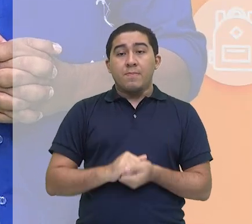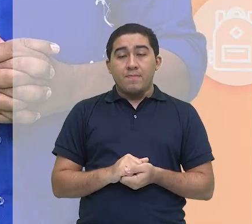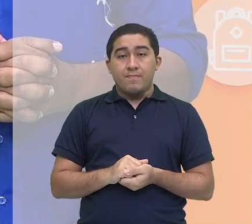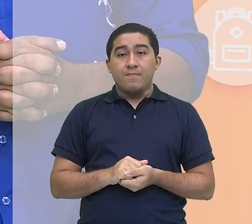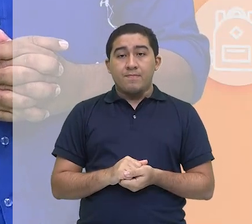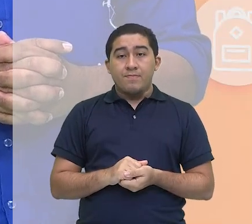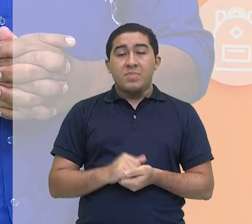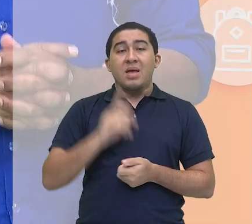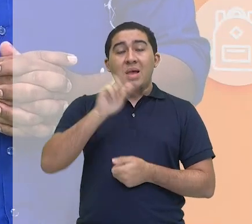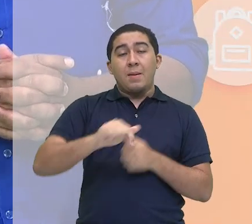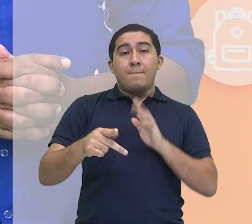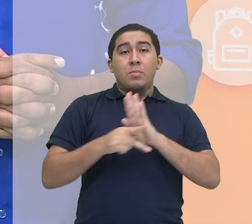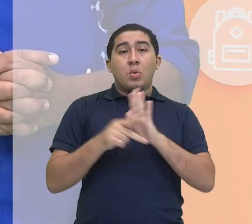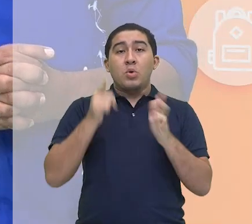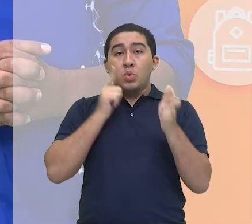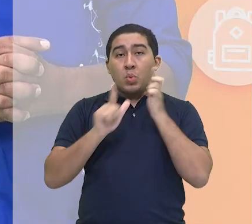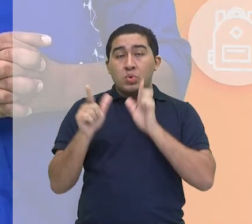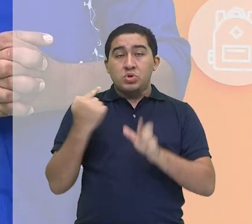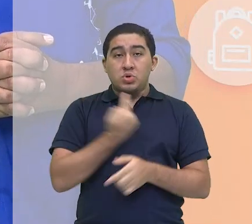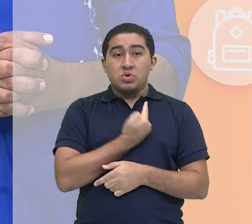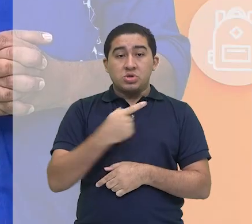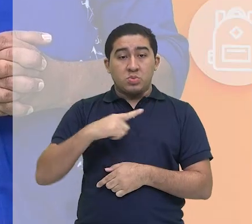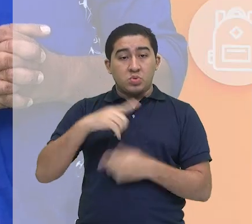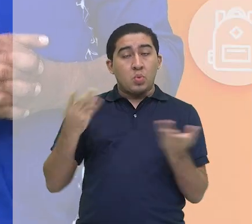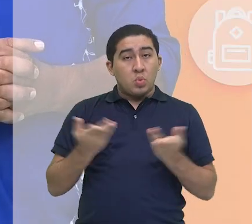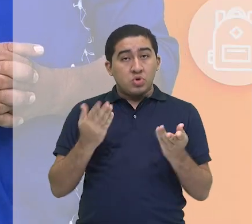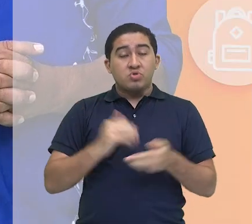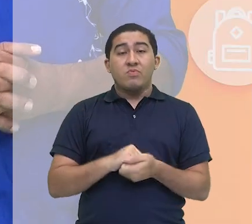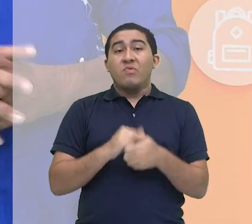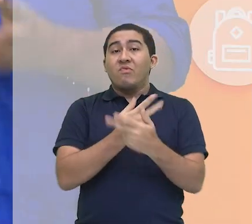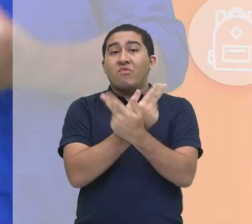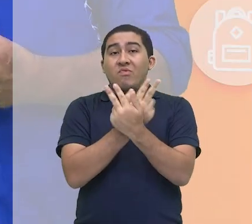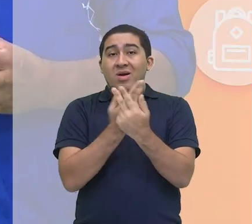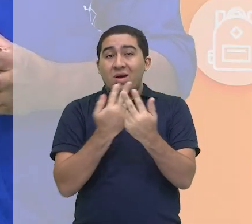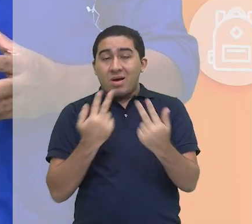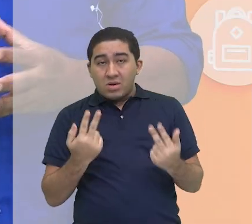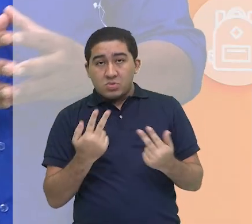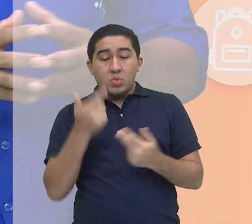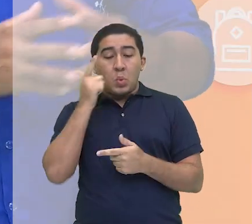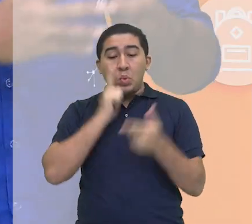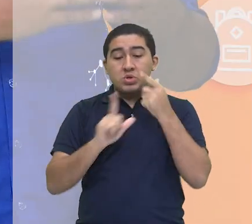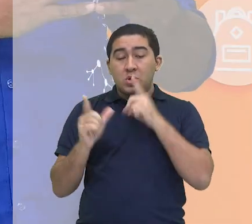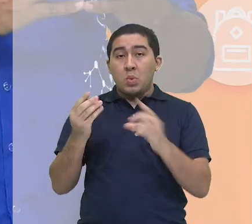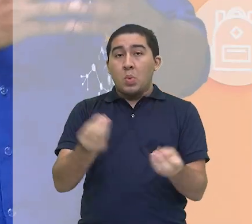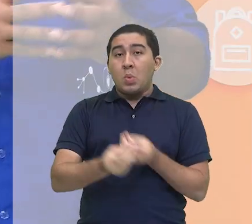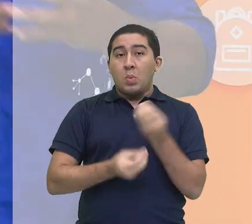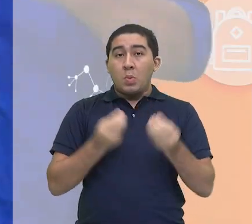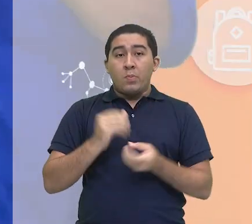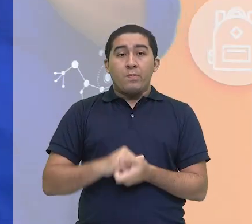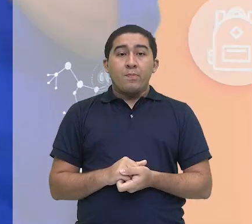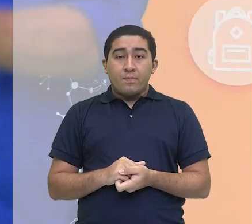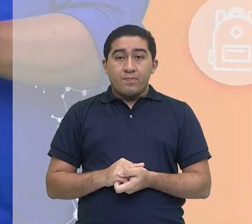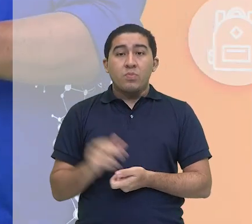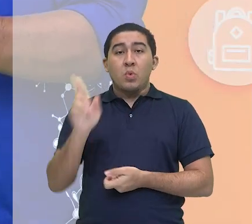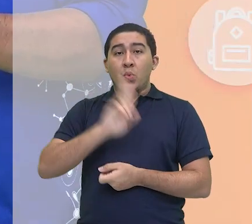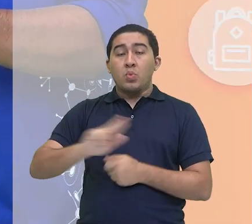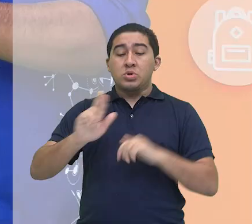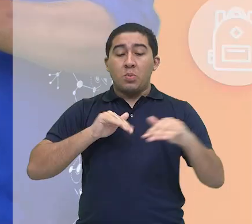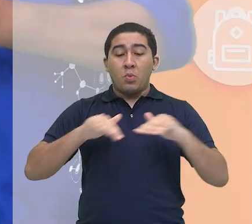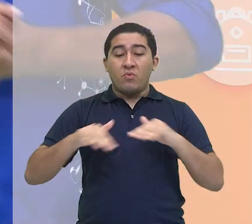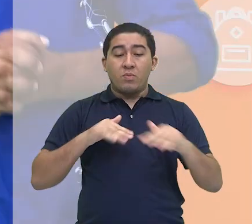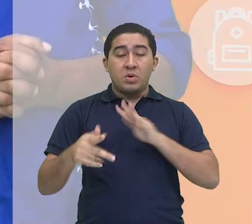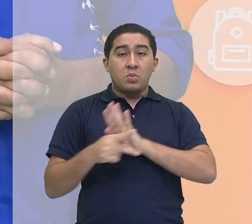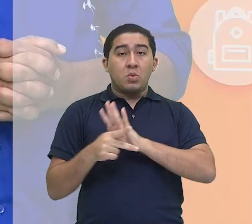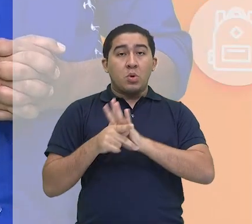conquistaram, as conquistas que nós temos hoje, em muitos direitos foram conquistados a partir dos